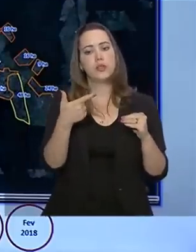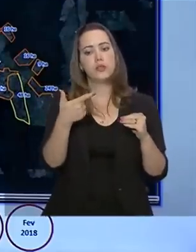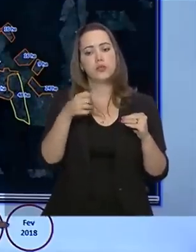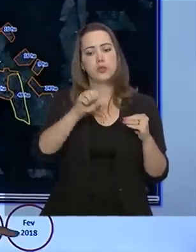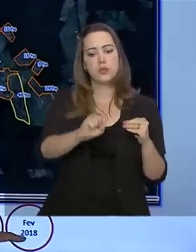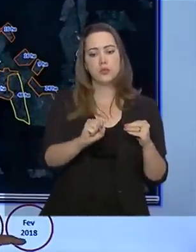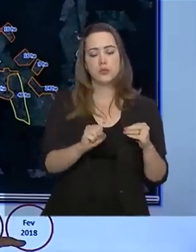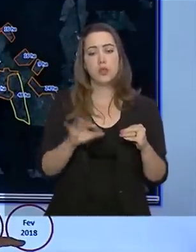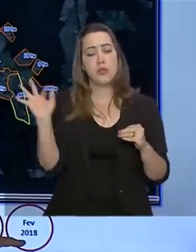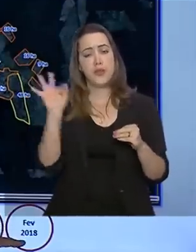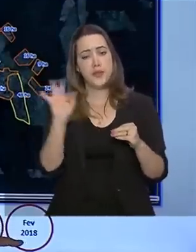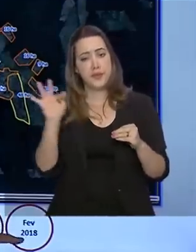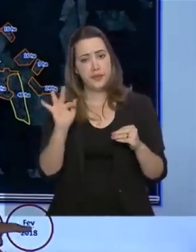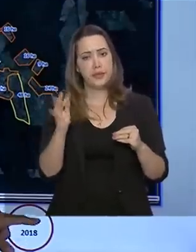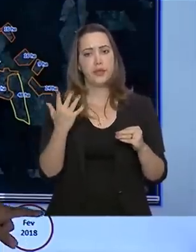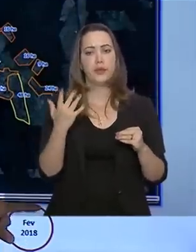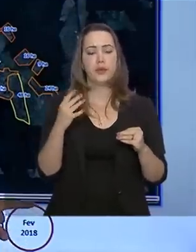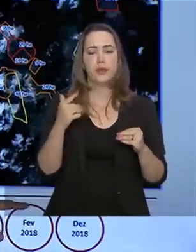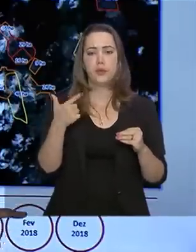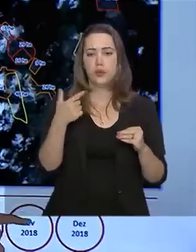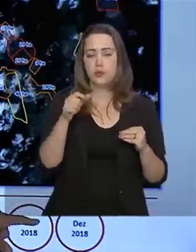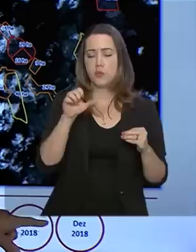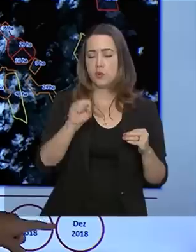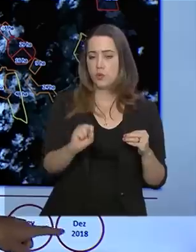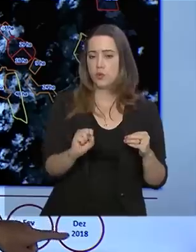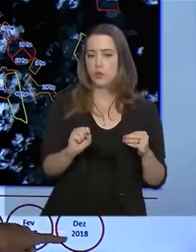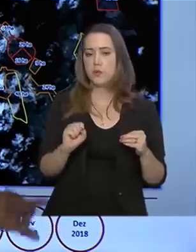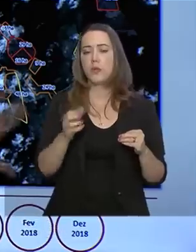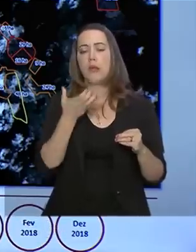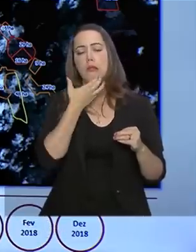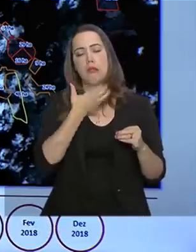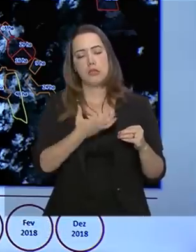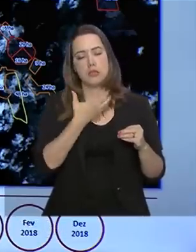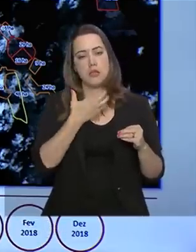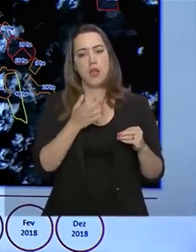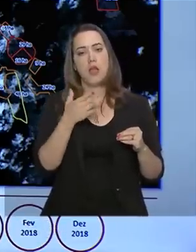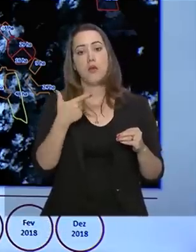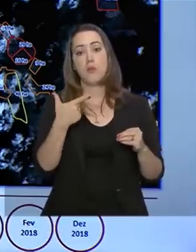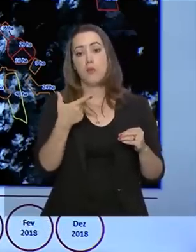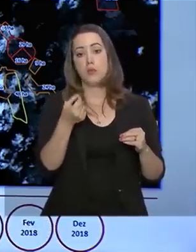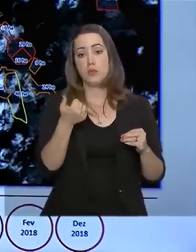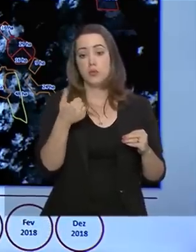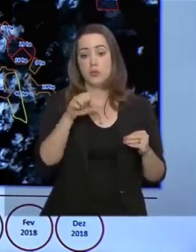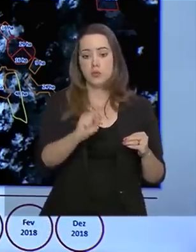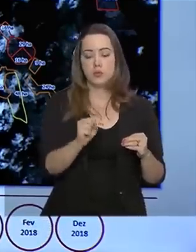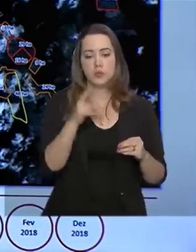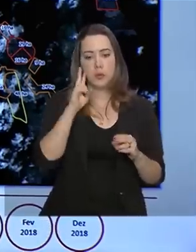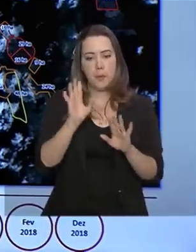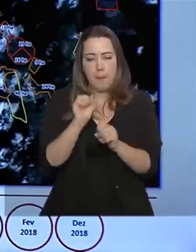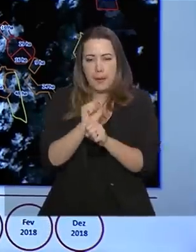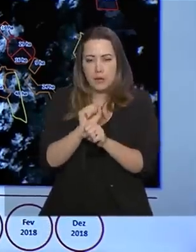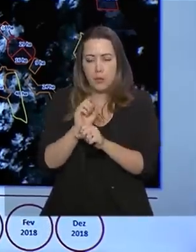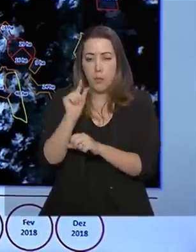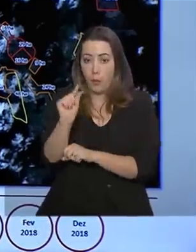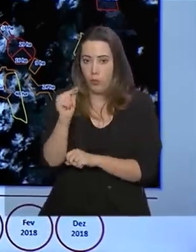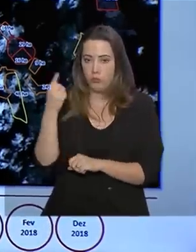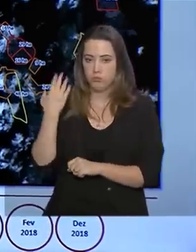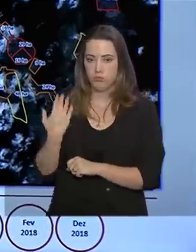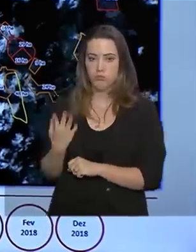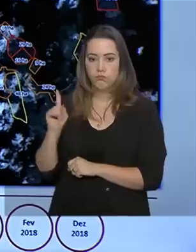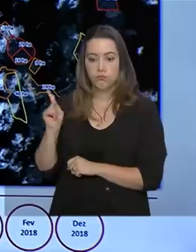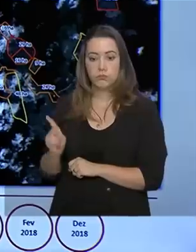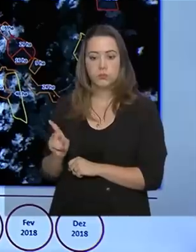fevereiro de 18 de dezembro de 18 e se comparar com o segundo